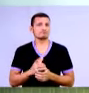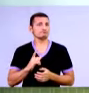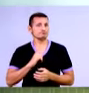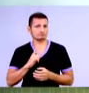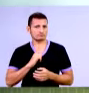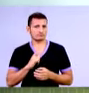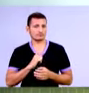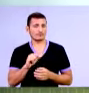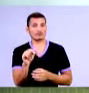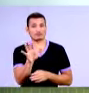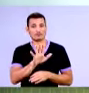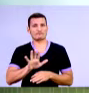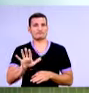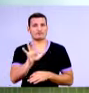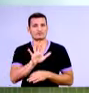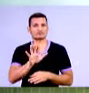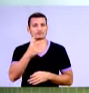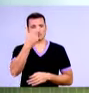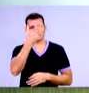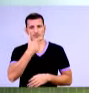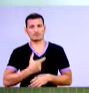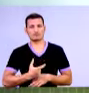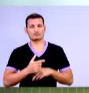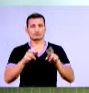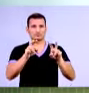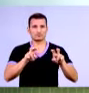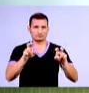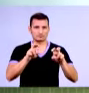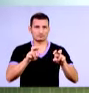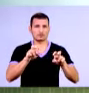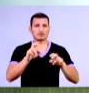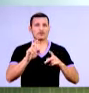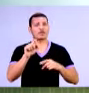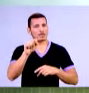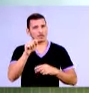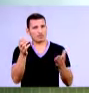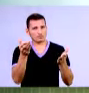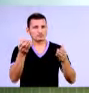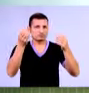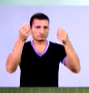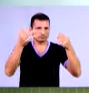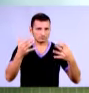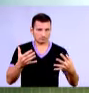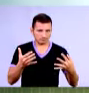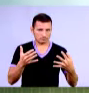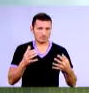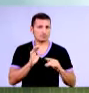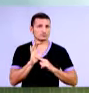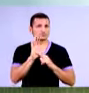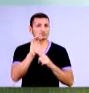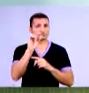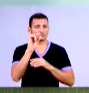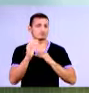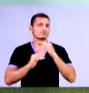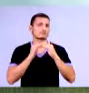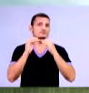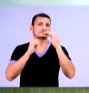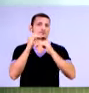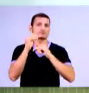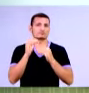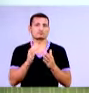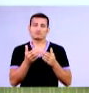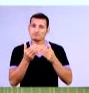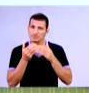uma interface entre o homem e o computador. E é sobre isso que nós vamos falar agora, nós vamos mostrar um pouquinho dessa evolução. Então eu peço que